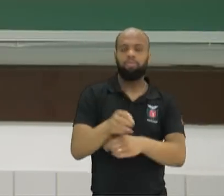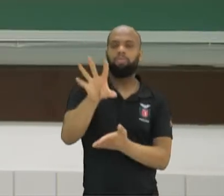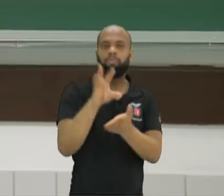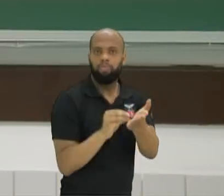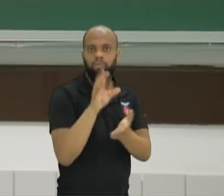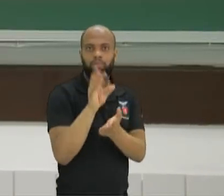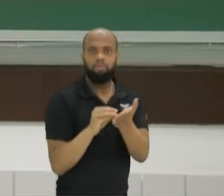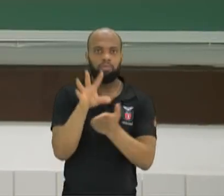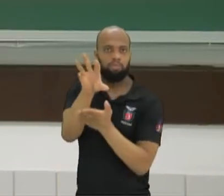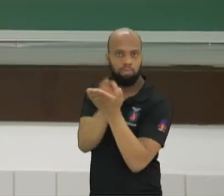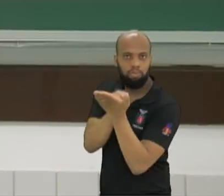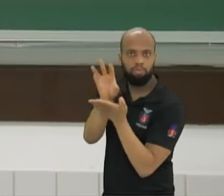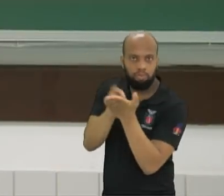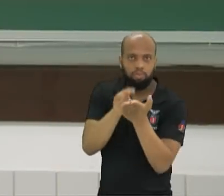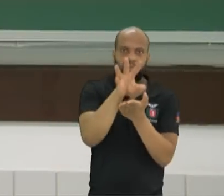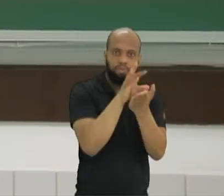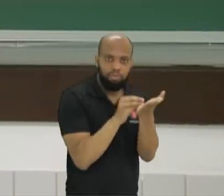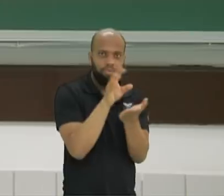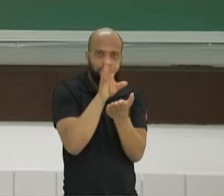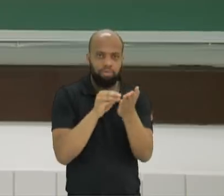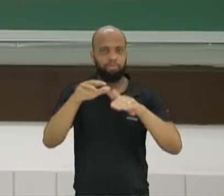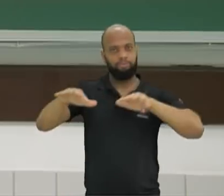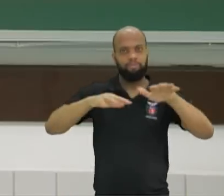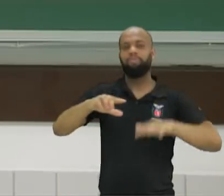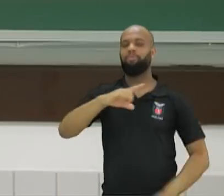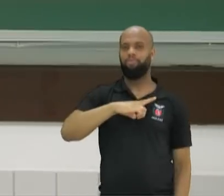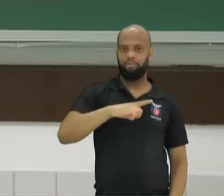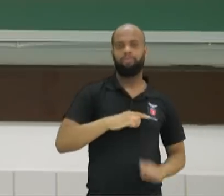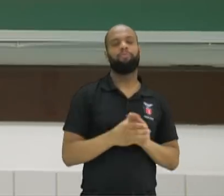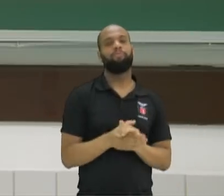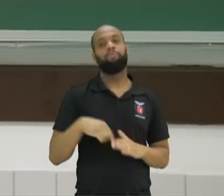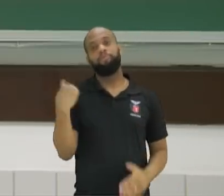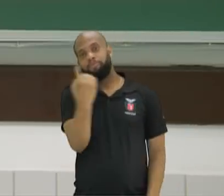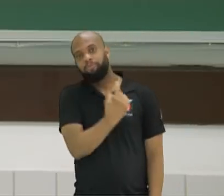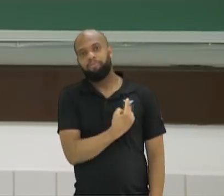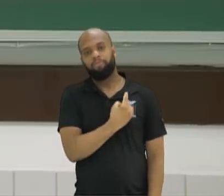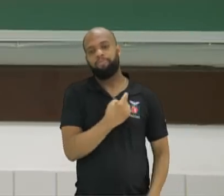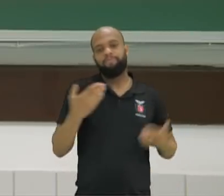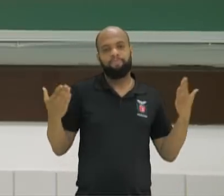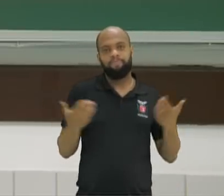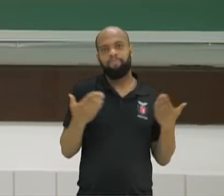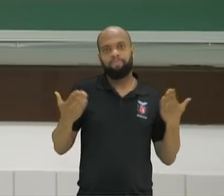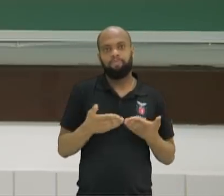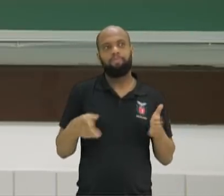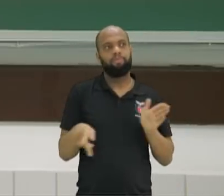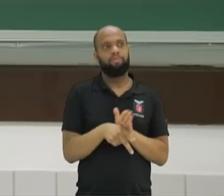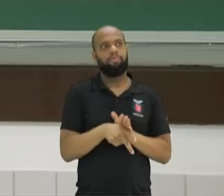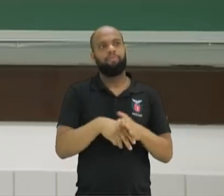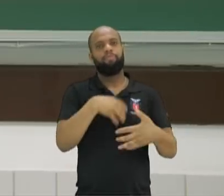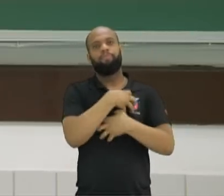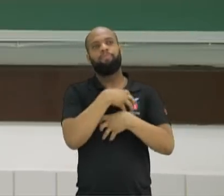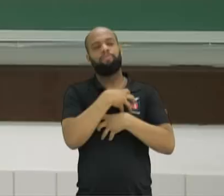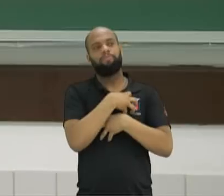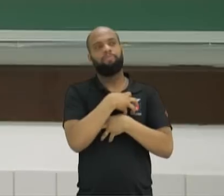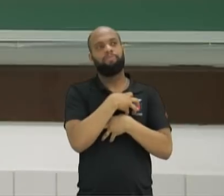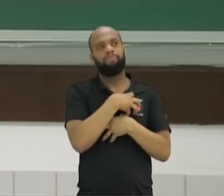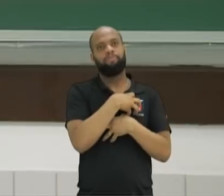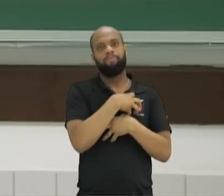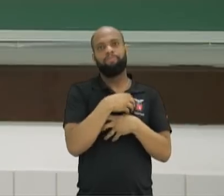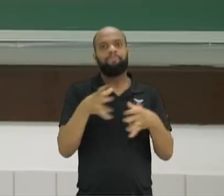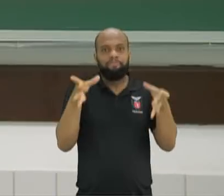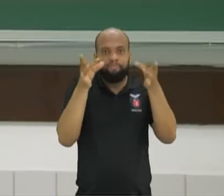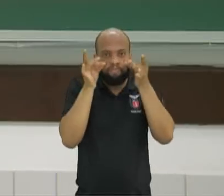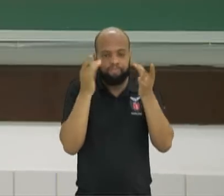ir acompanhando os movimentos, tá? Como nós não estamos na nossa